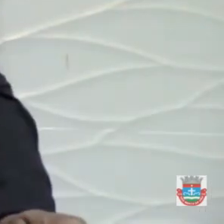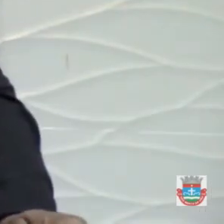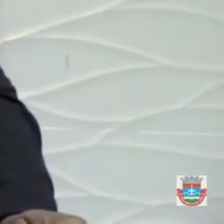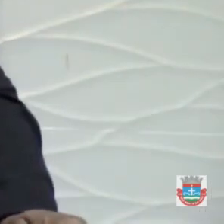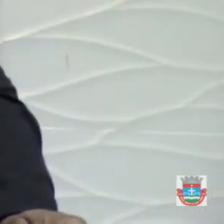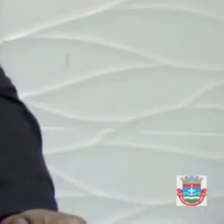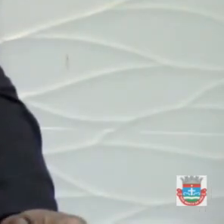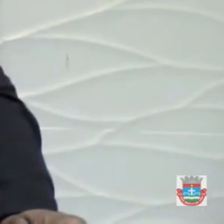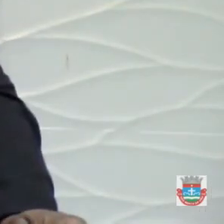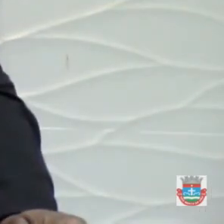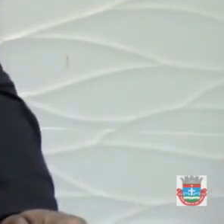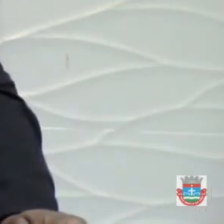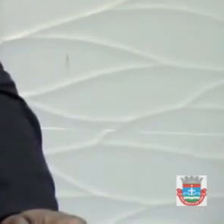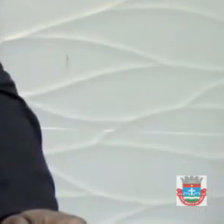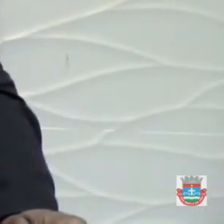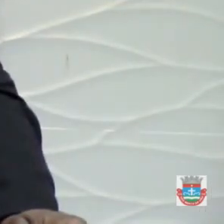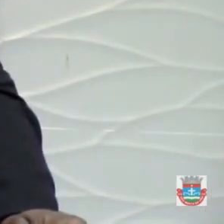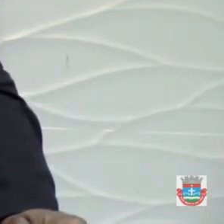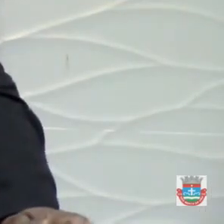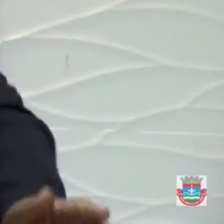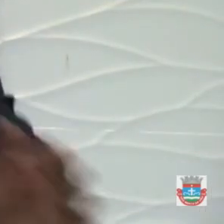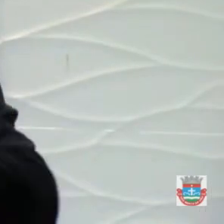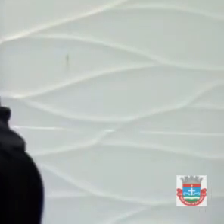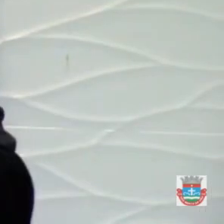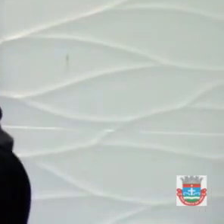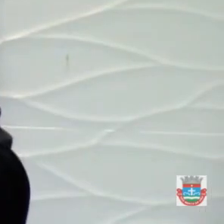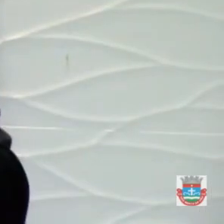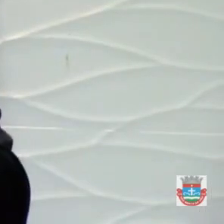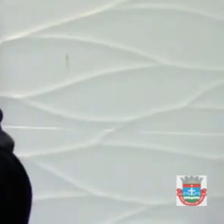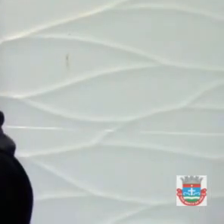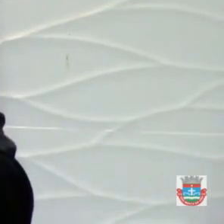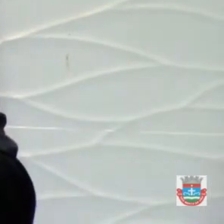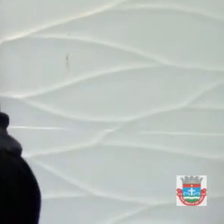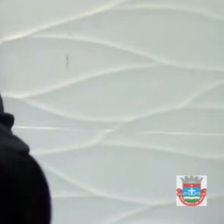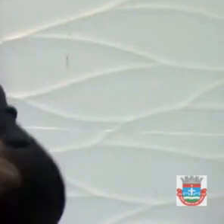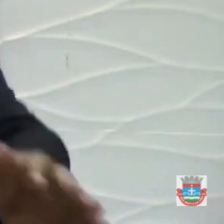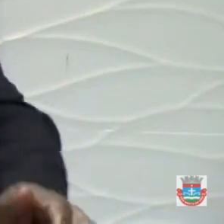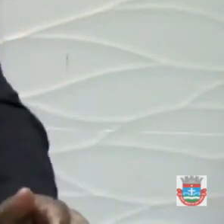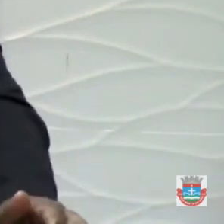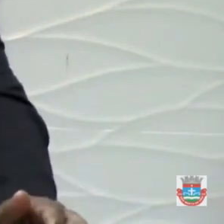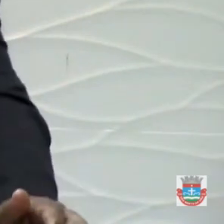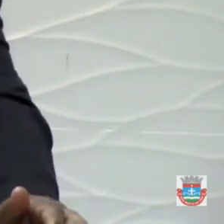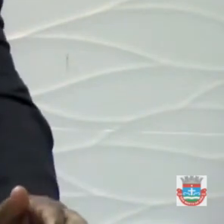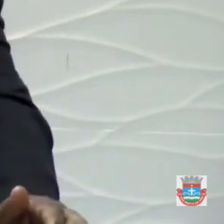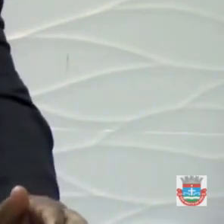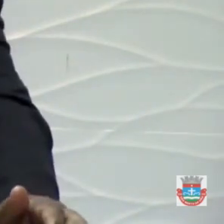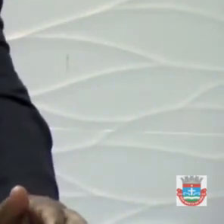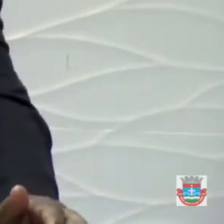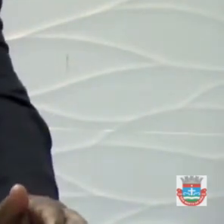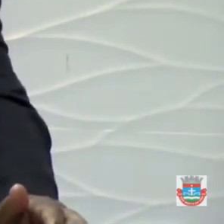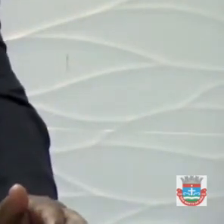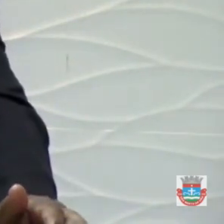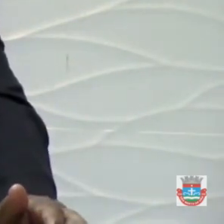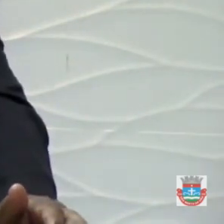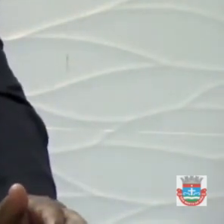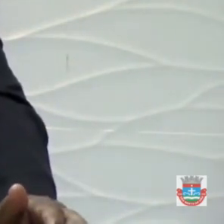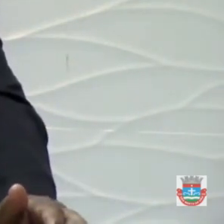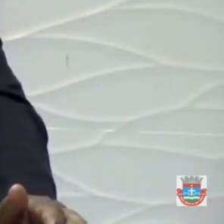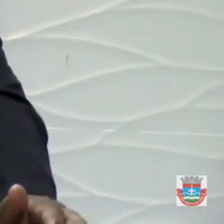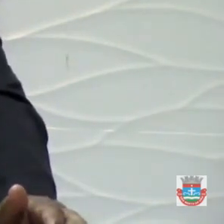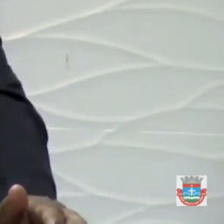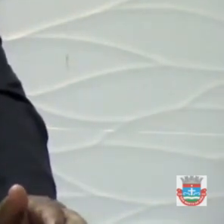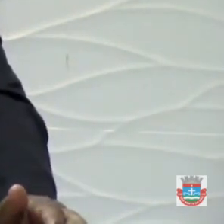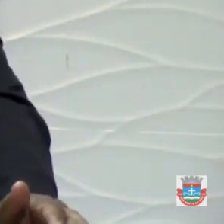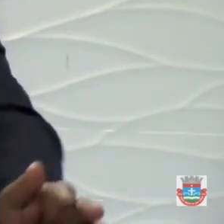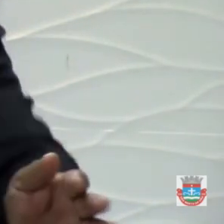Bom dia, senhor presidente, colegas vereadores, vereadoras, pessoal que nos acompanha através da rádio